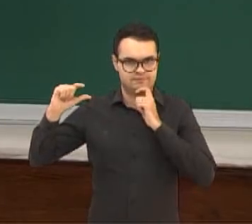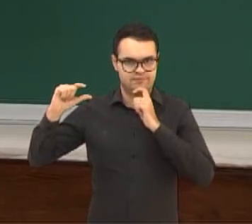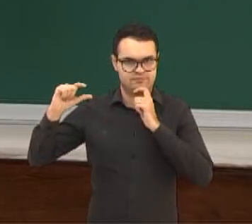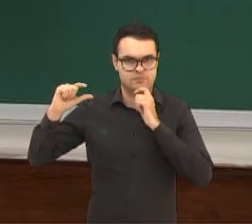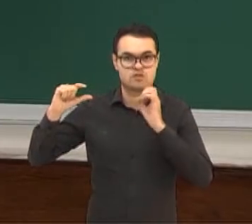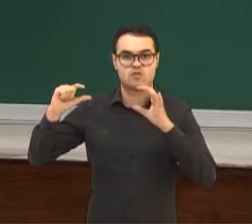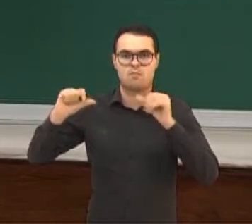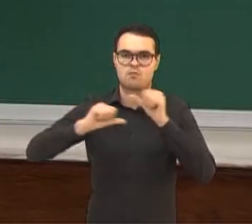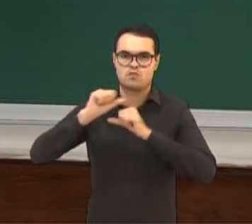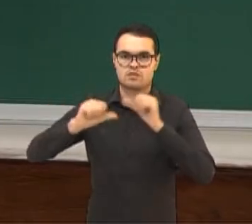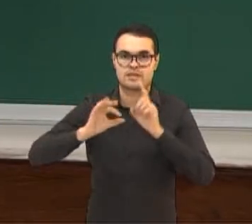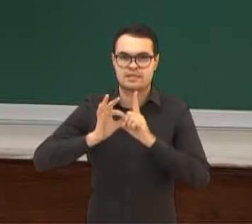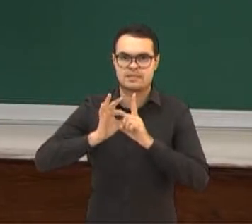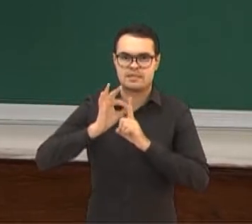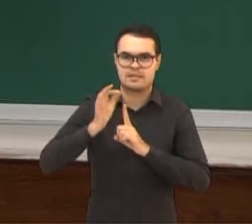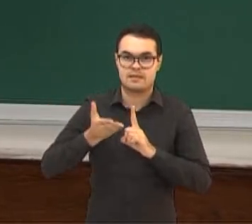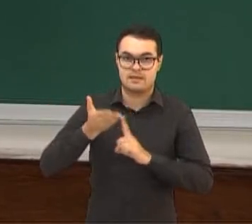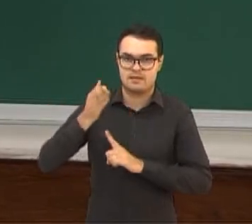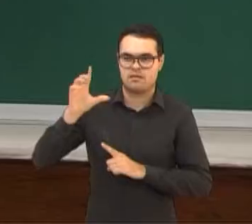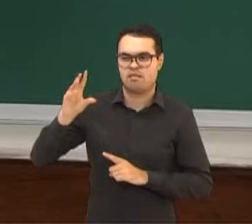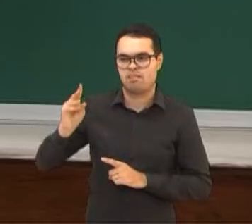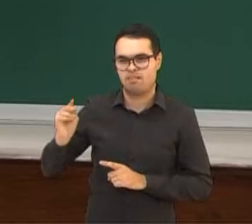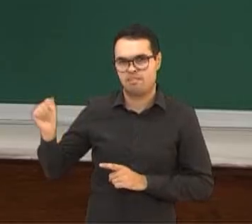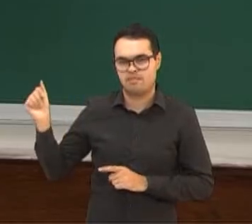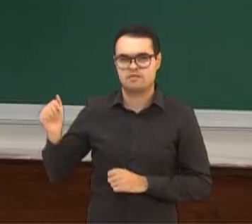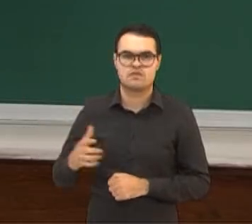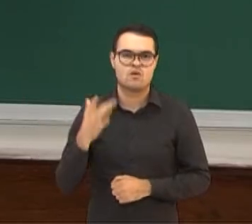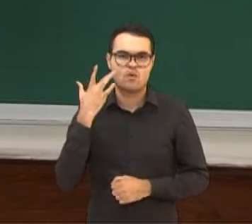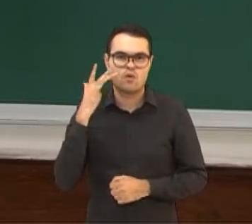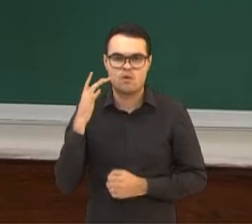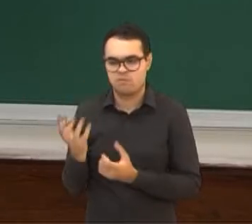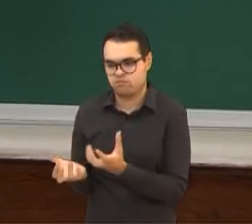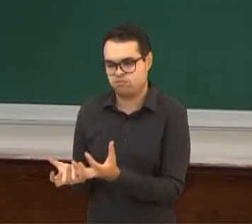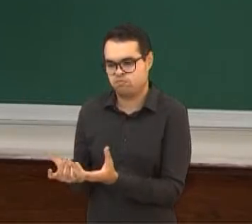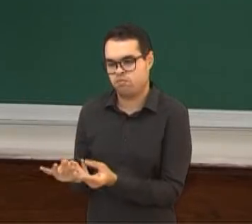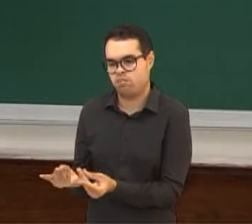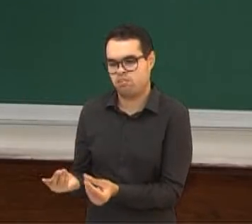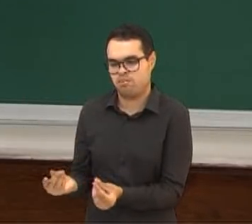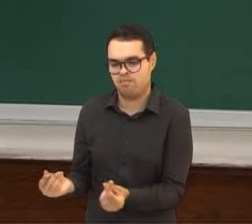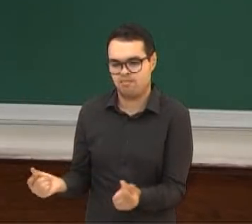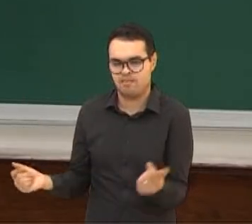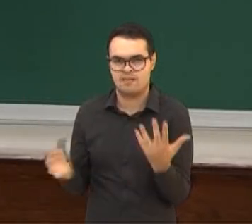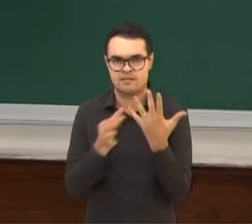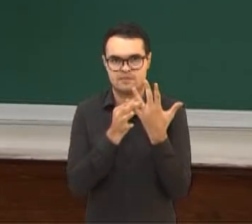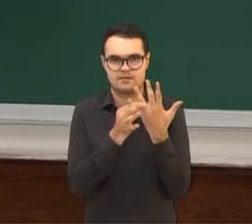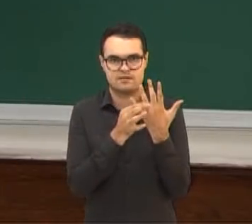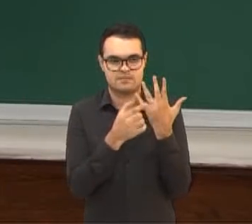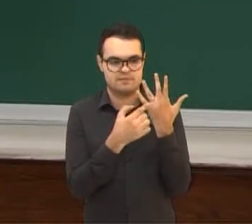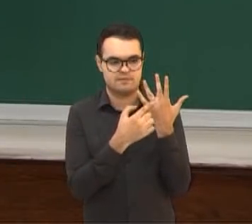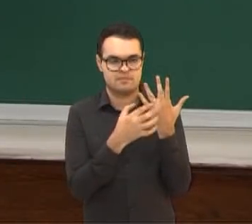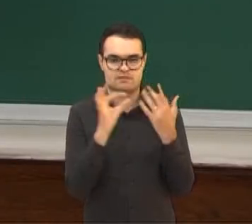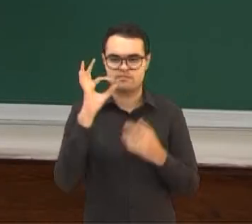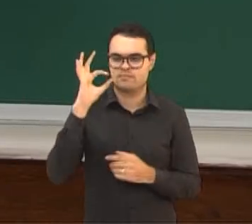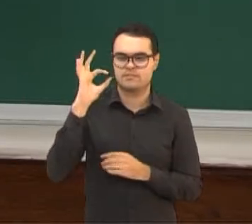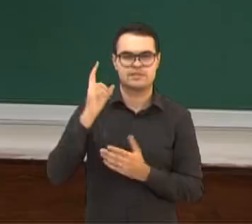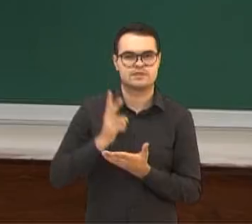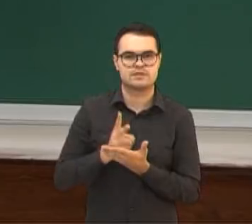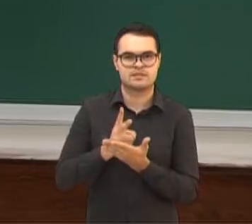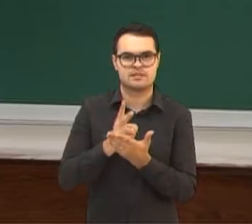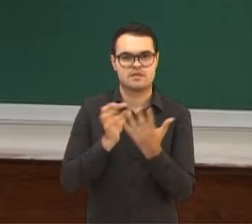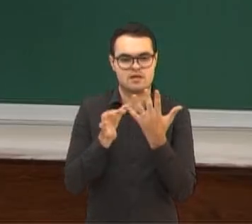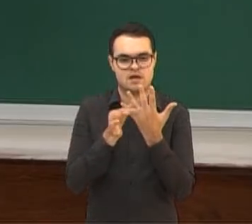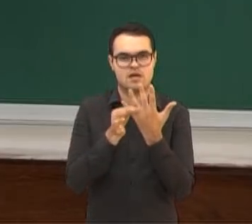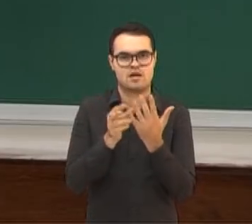modificar, é claro, se a temperatura aumentar. Eu derreto o ouro, faço um anel e esse anel continua com o seu formato ali para todo sempre. Só vai